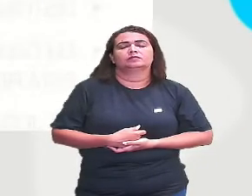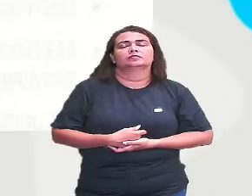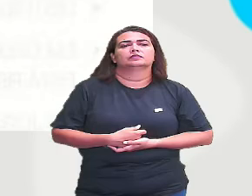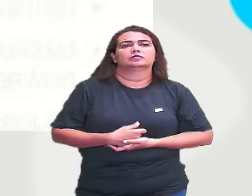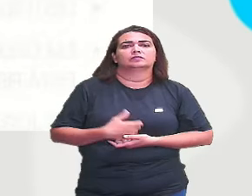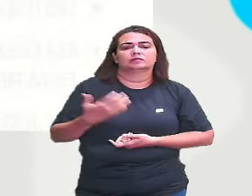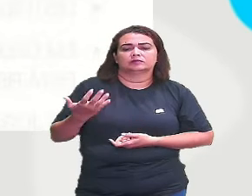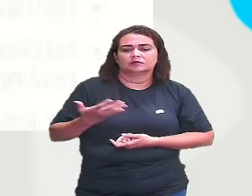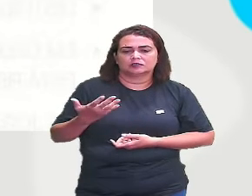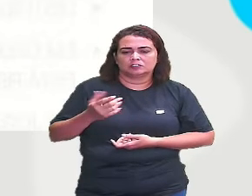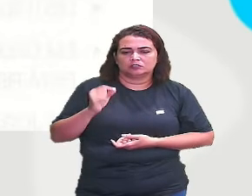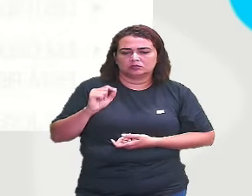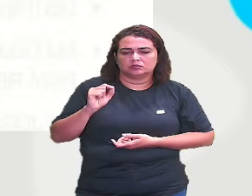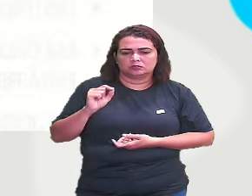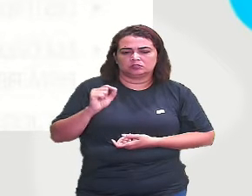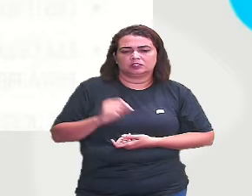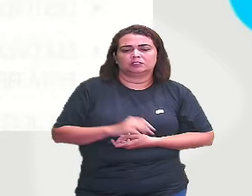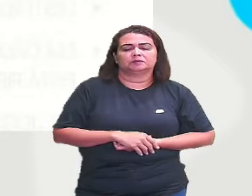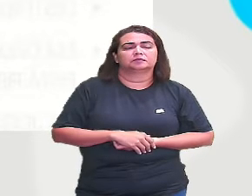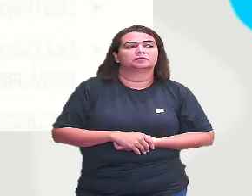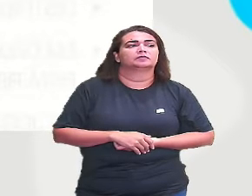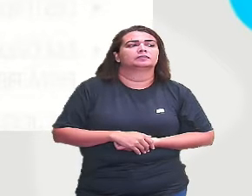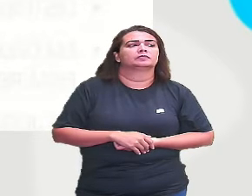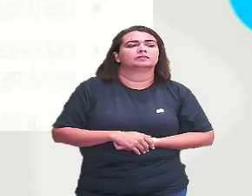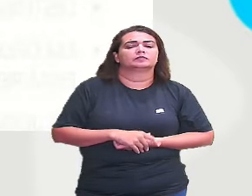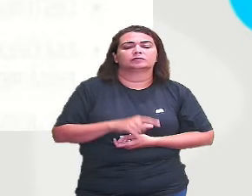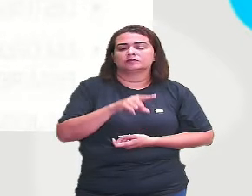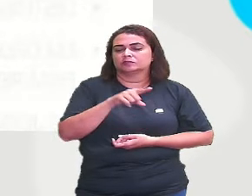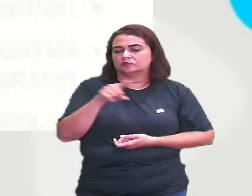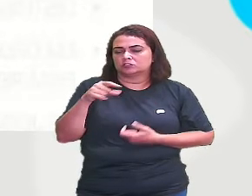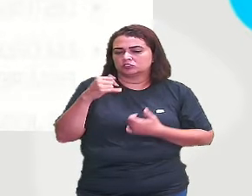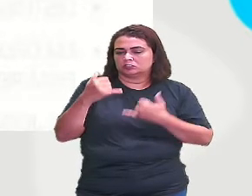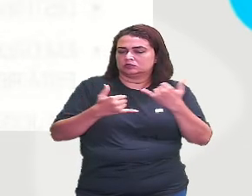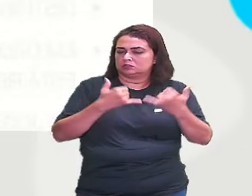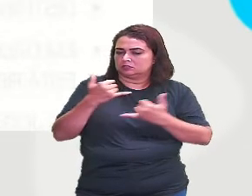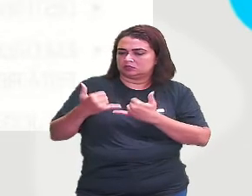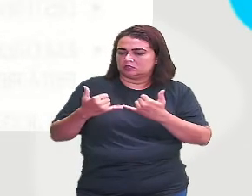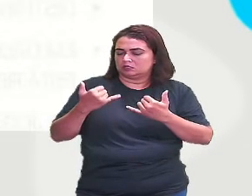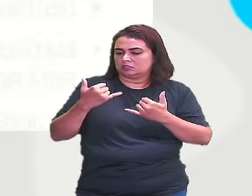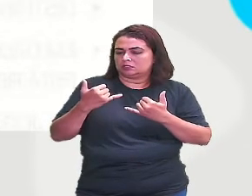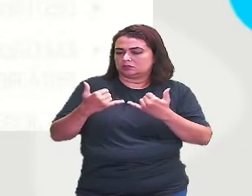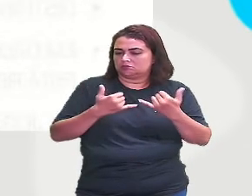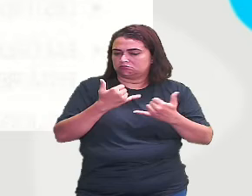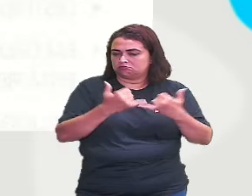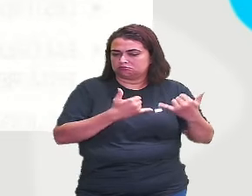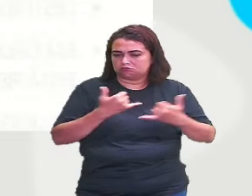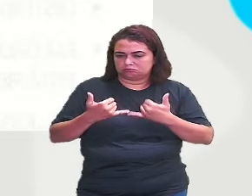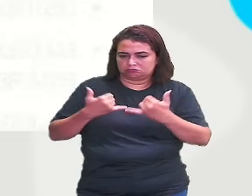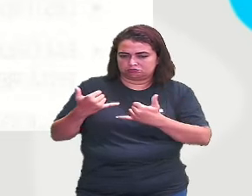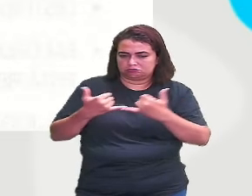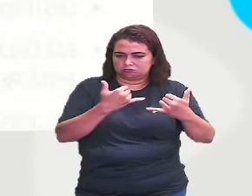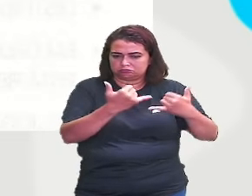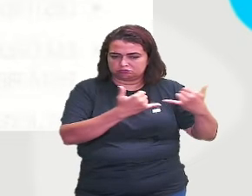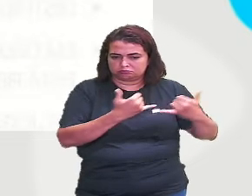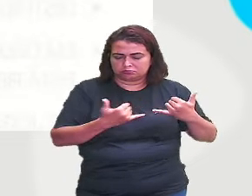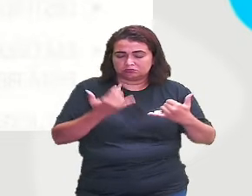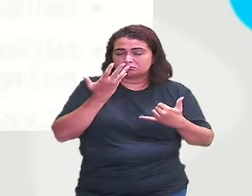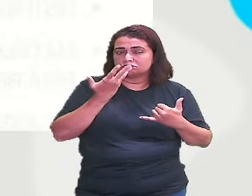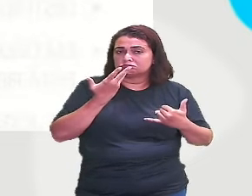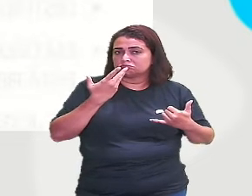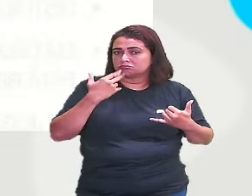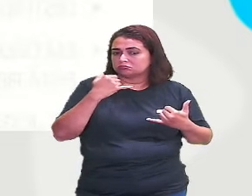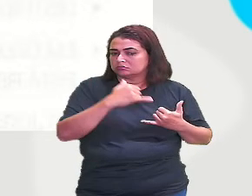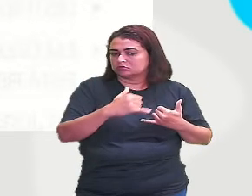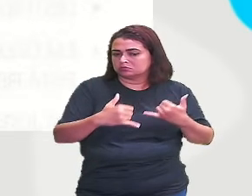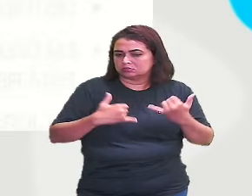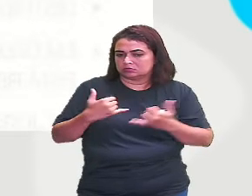Vamos treinar mais um pouquinho. Observe as crianças brincando. Tem várias crianças brincando aí, tá certo?